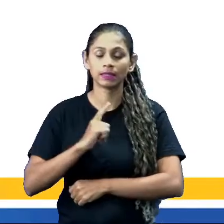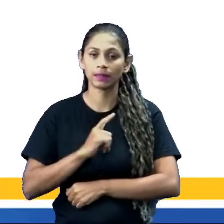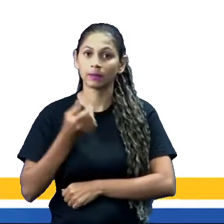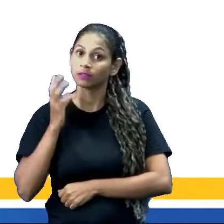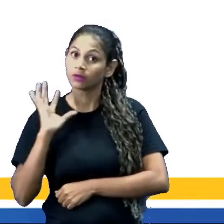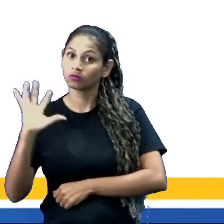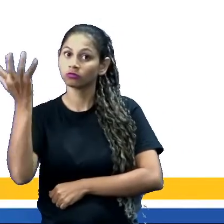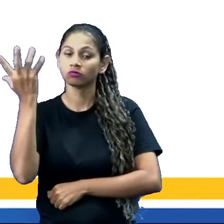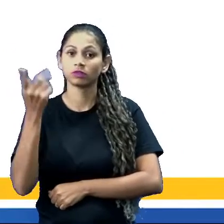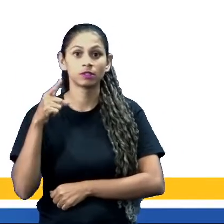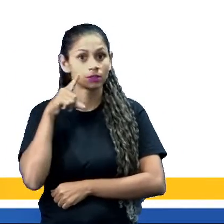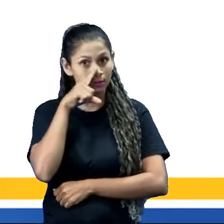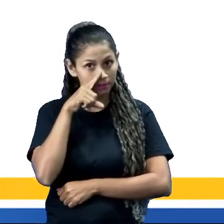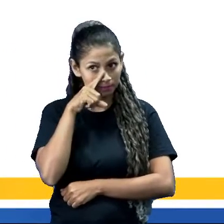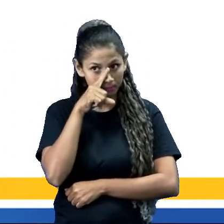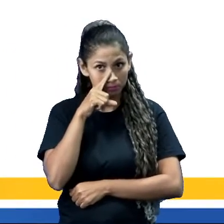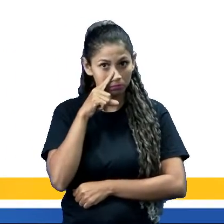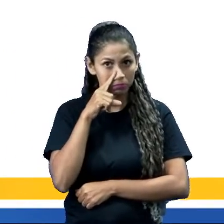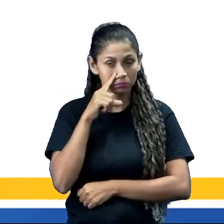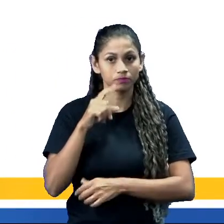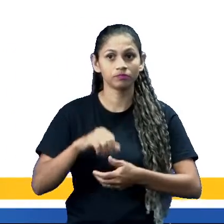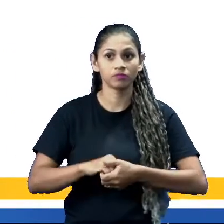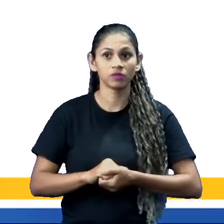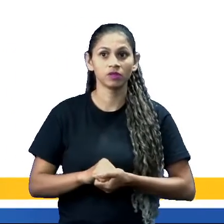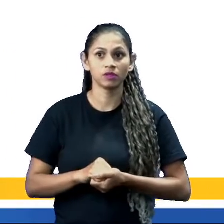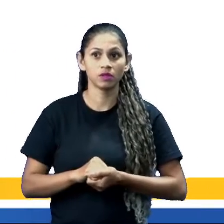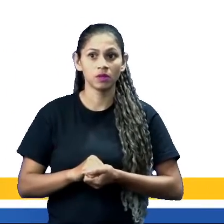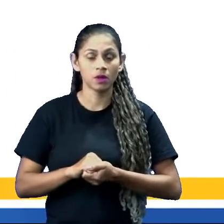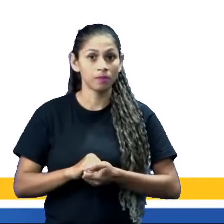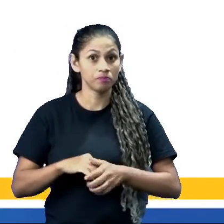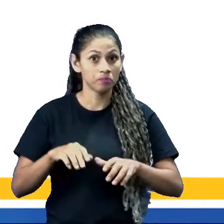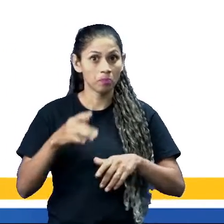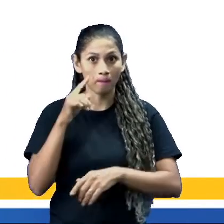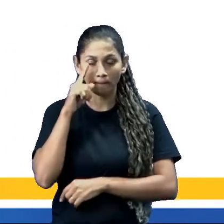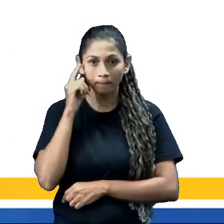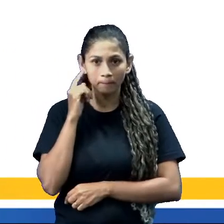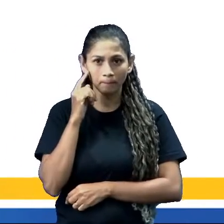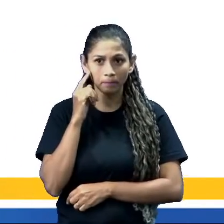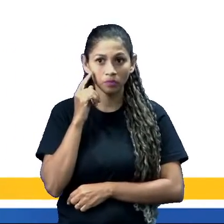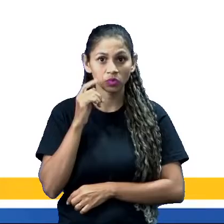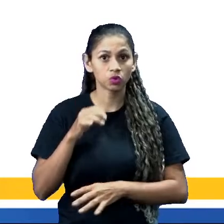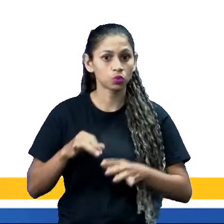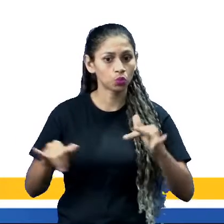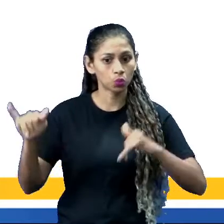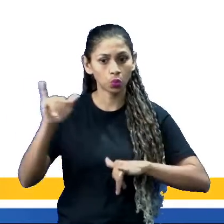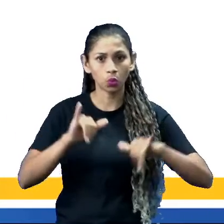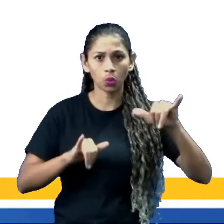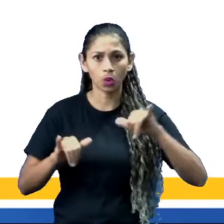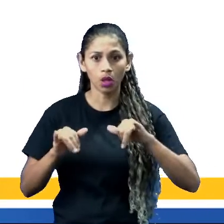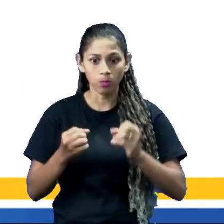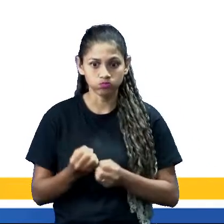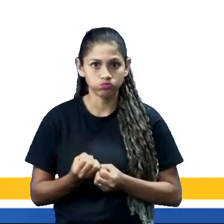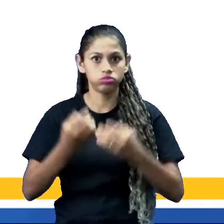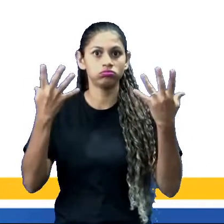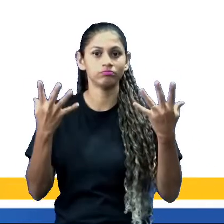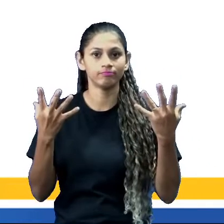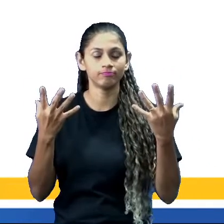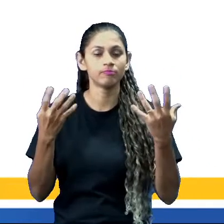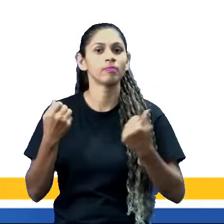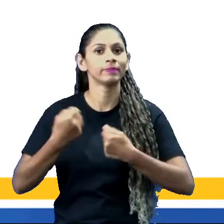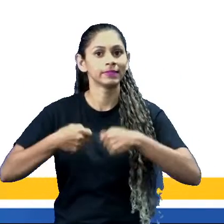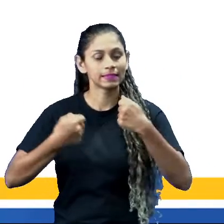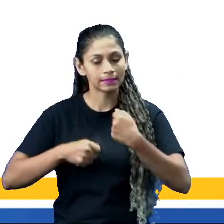isso, né, gente? Você lá no seu laboratório fazendo uma reação, imagina se explode. Então tem que tomar muito cuidado para que isso não